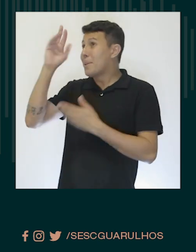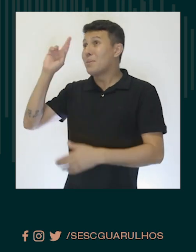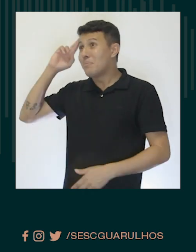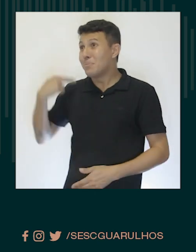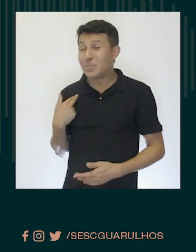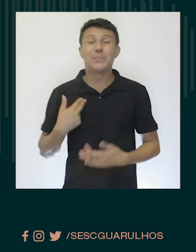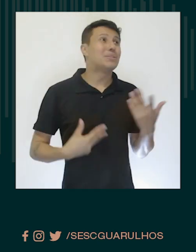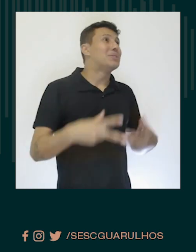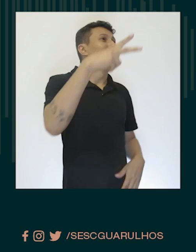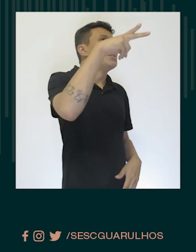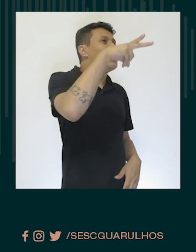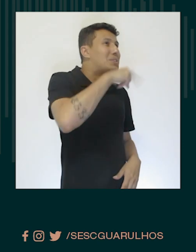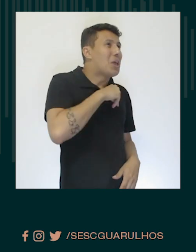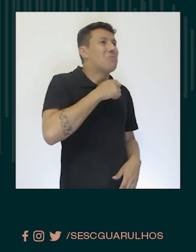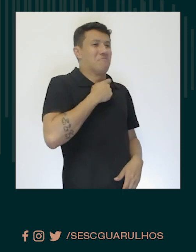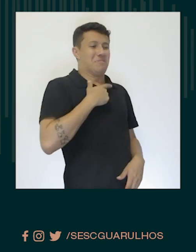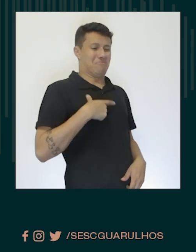hora tá aqui com você.